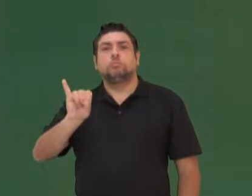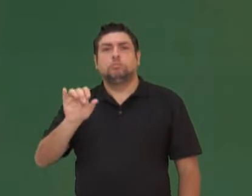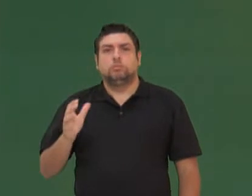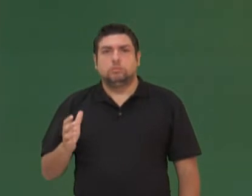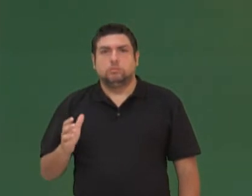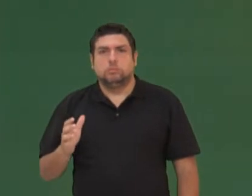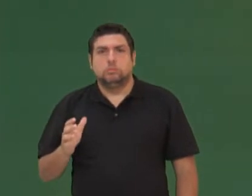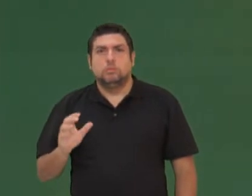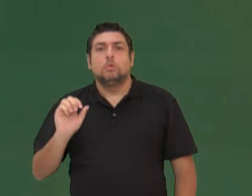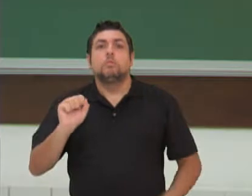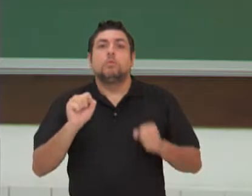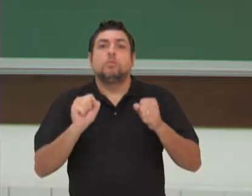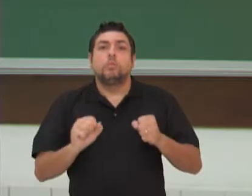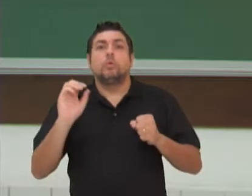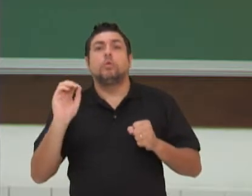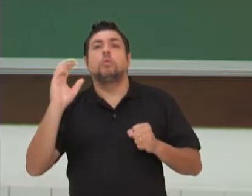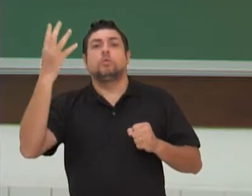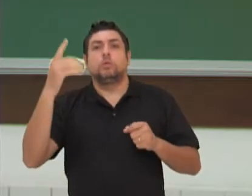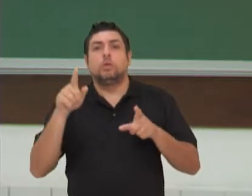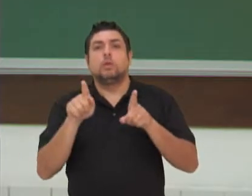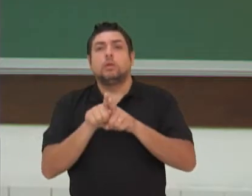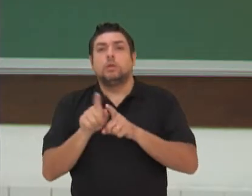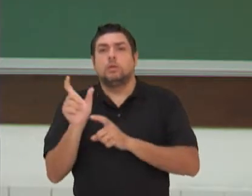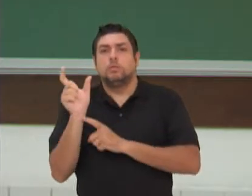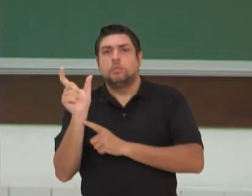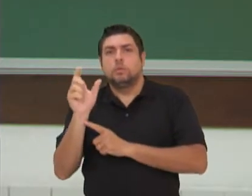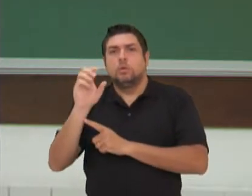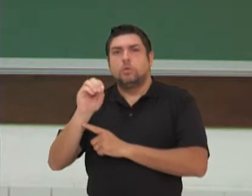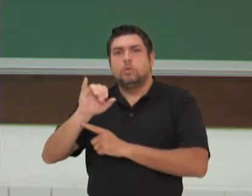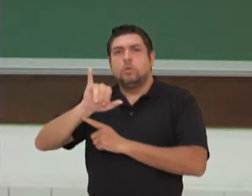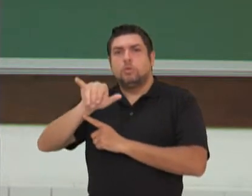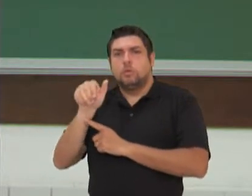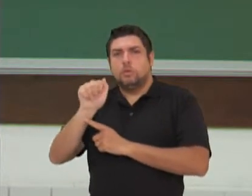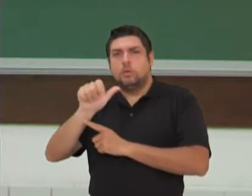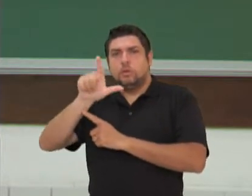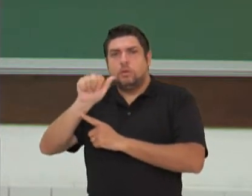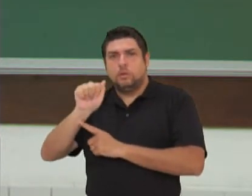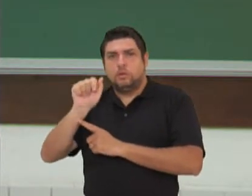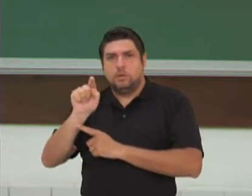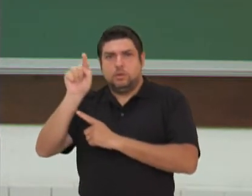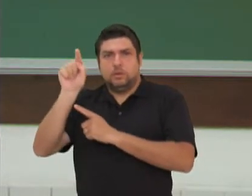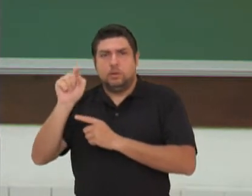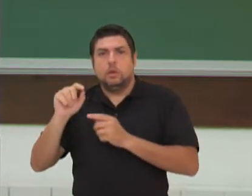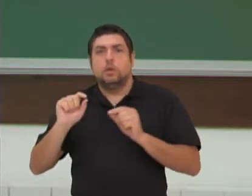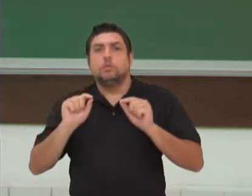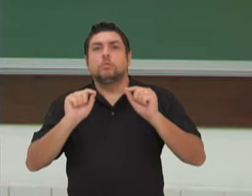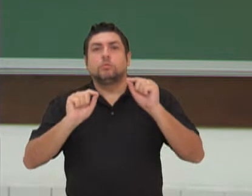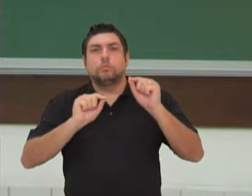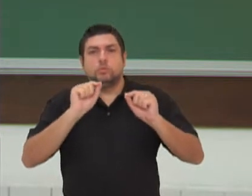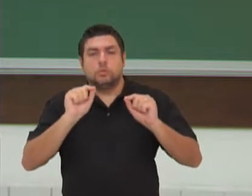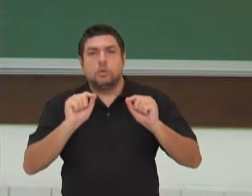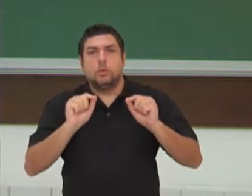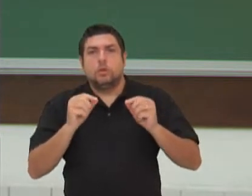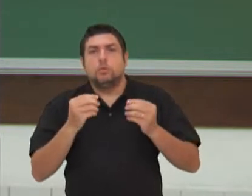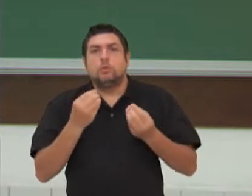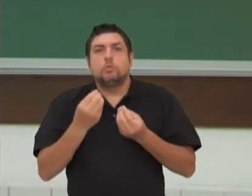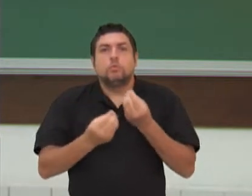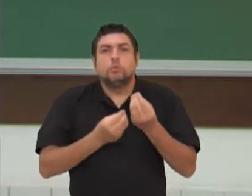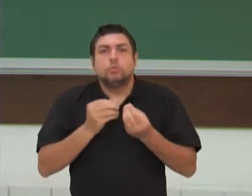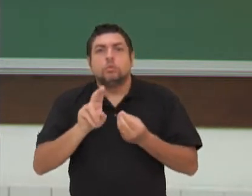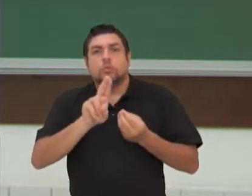assim como a palavra ojalá, tomara, lembram disso? São palavras, estruturas que potencializam o uso justamente do